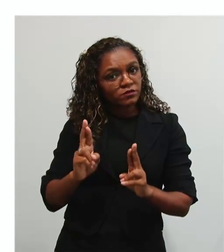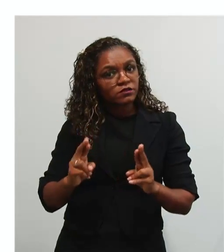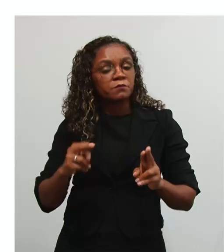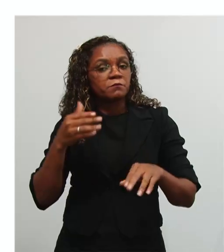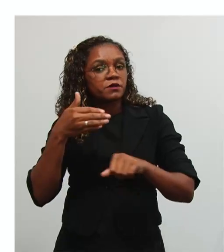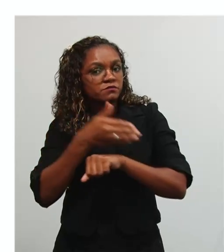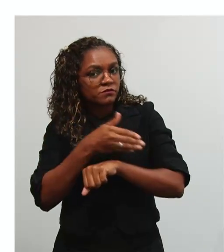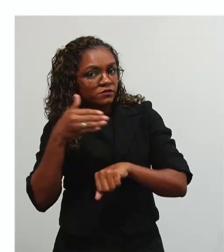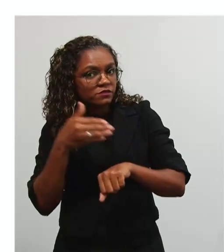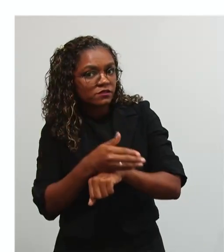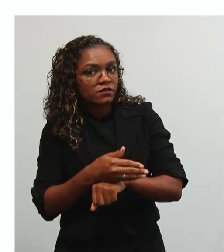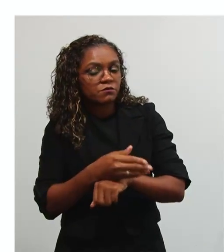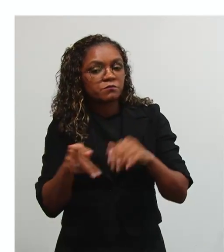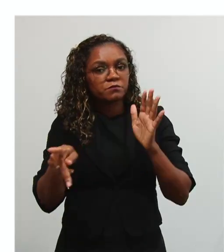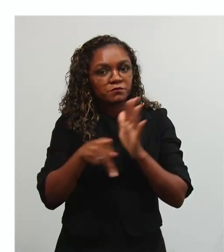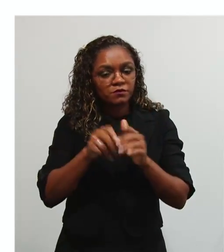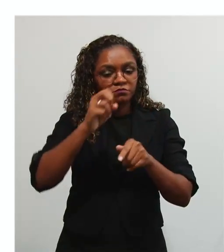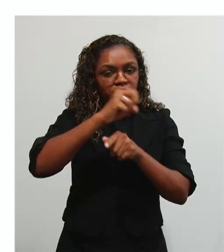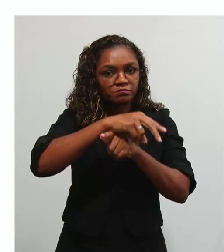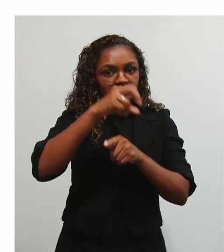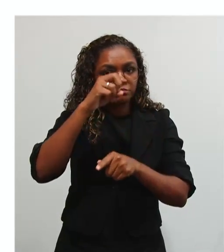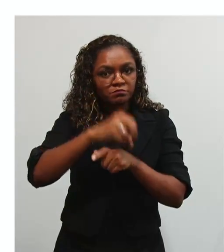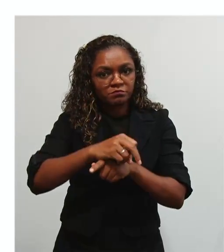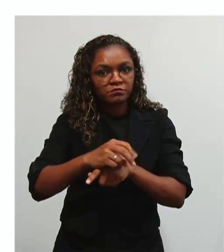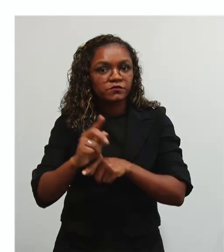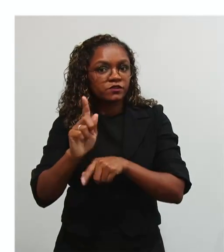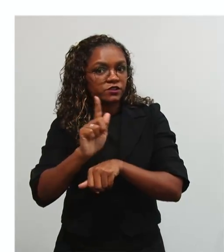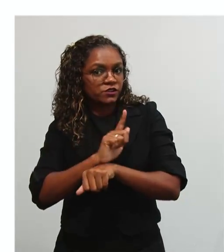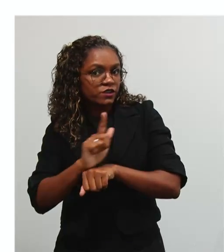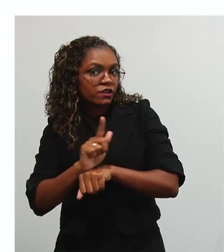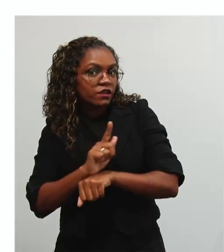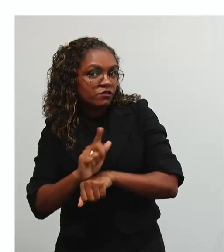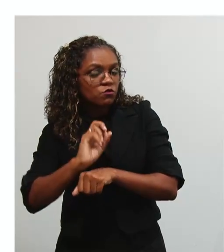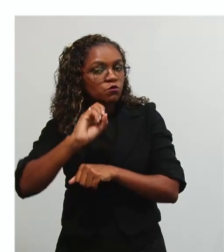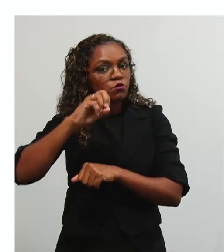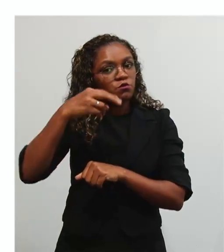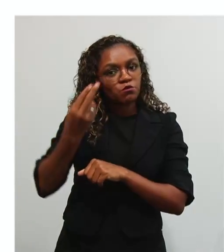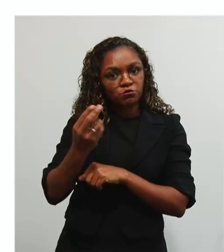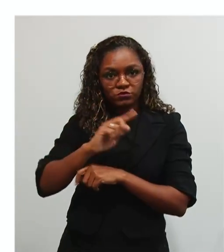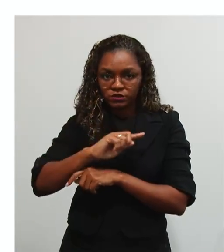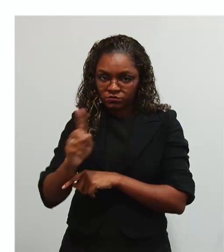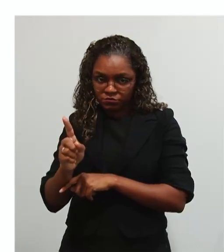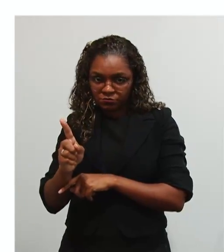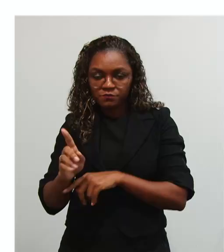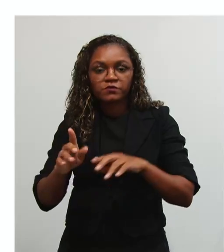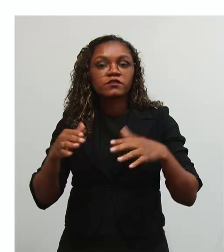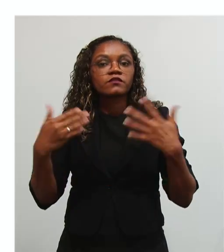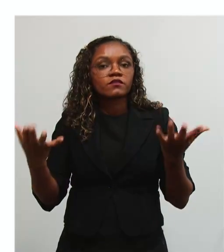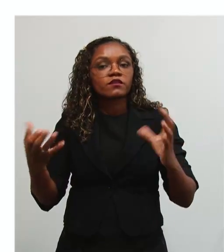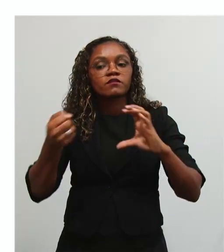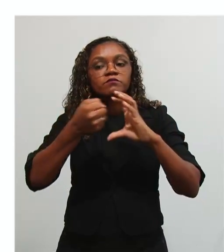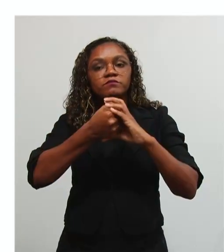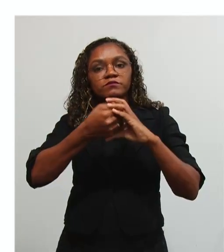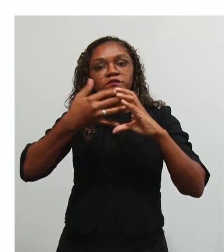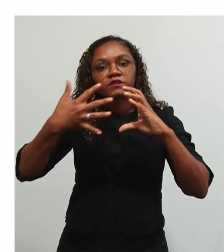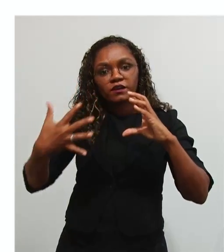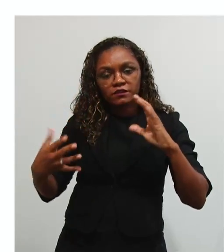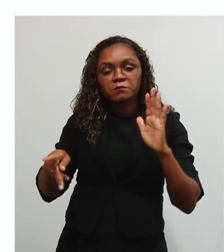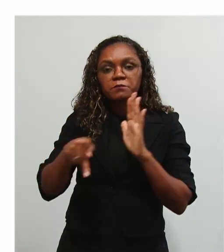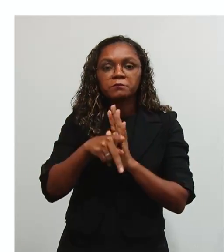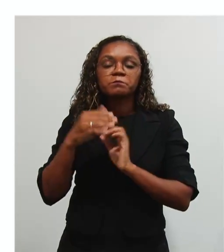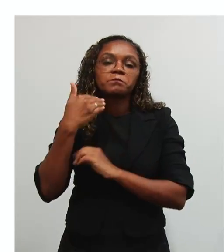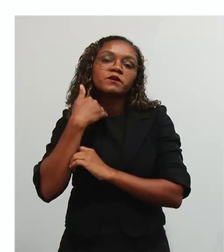nas funções gerenciais com as características dessas instituições bancárias? Então, a gente teria que pesquisar essas características,